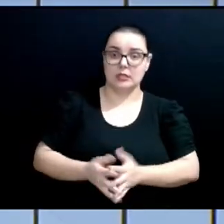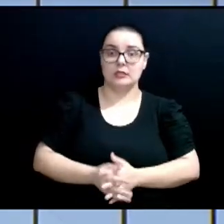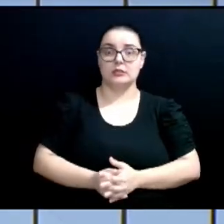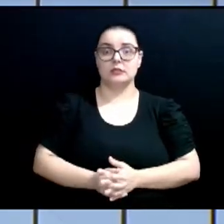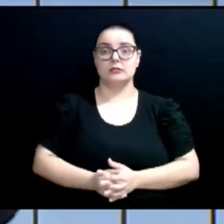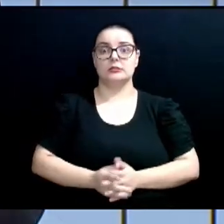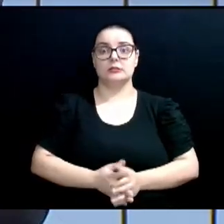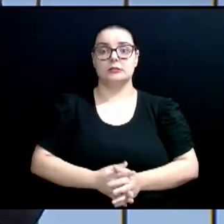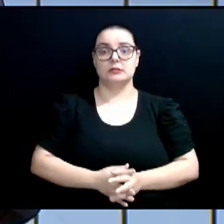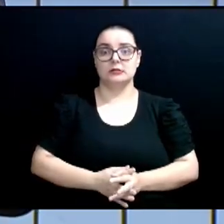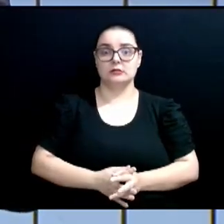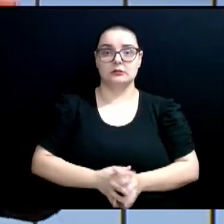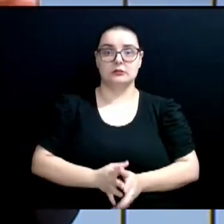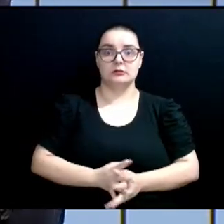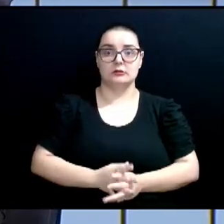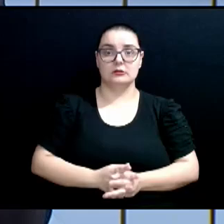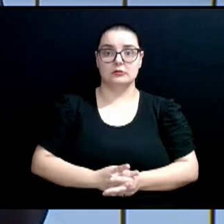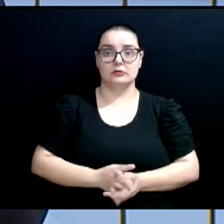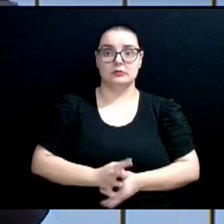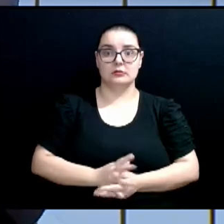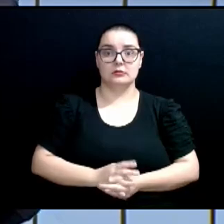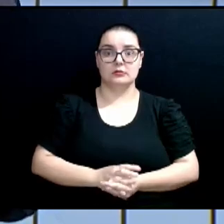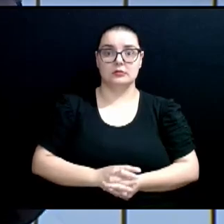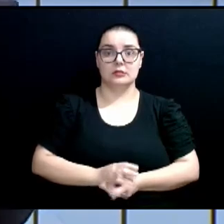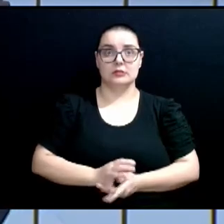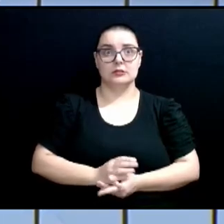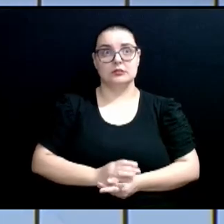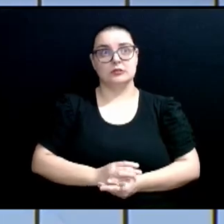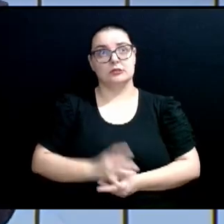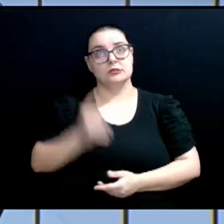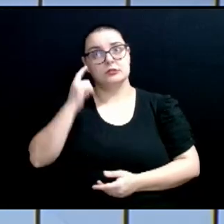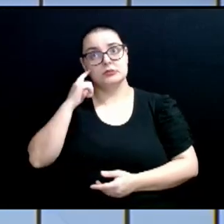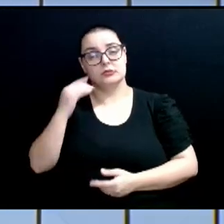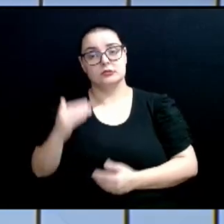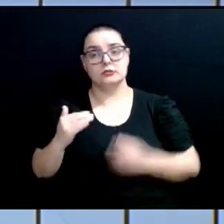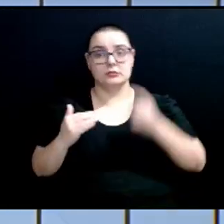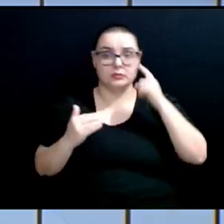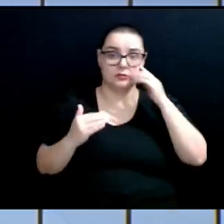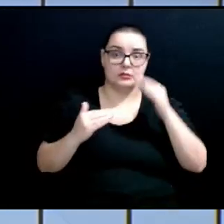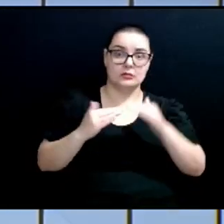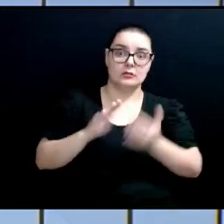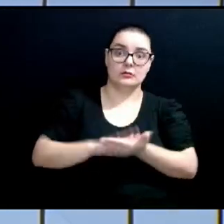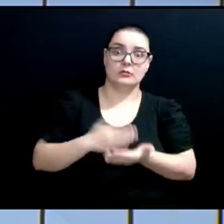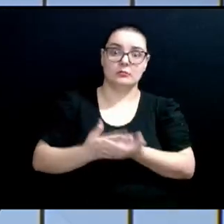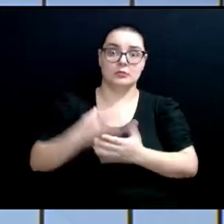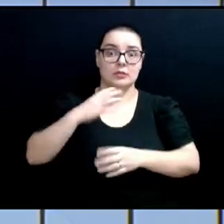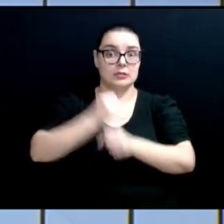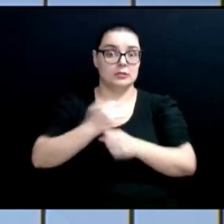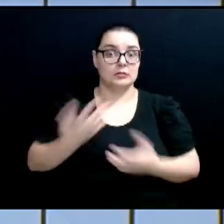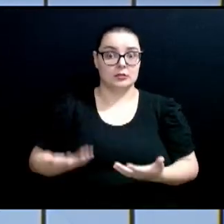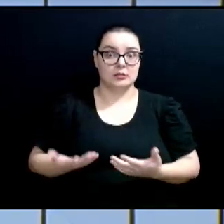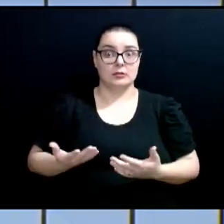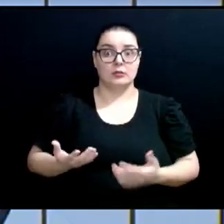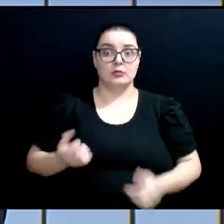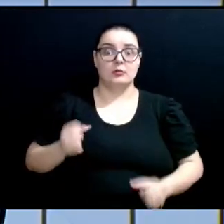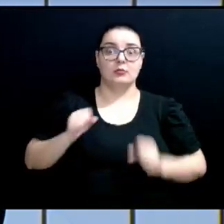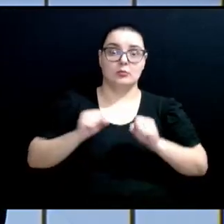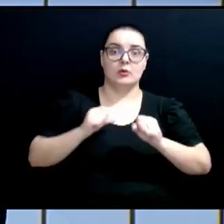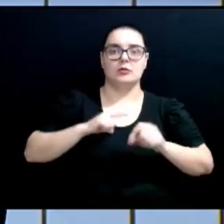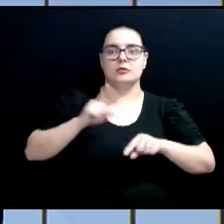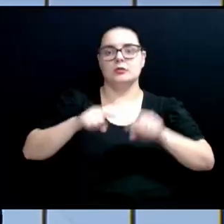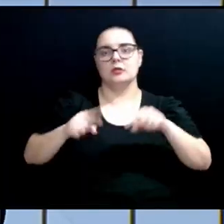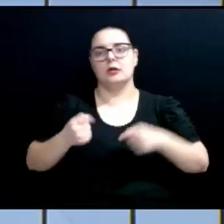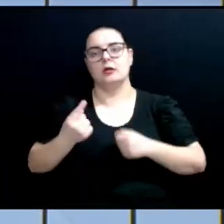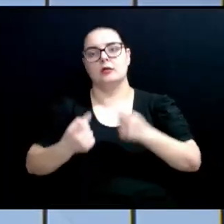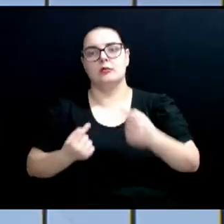que é de um consenso, ou ao menos de uma interpretação geral. Eu posso ter alguma variável, mas não